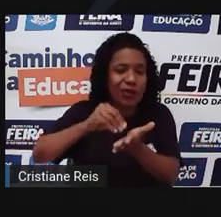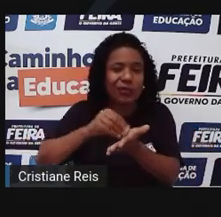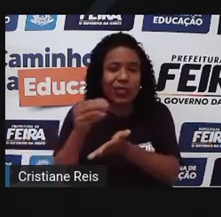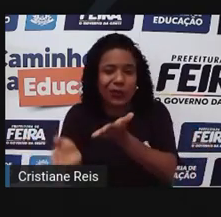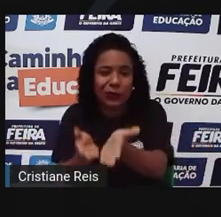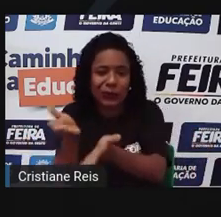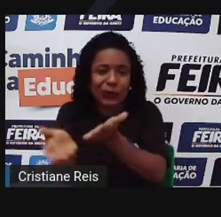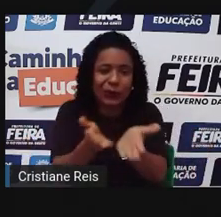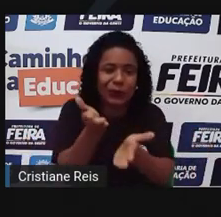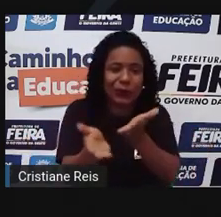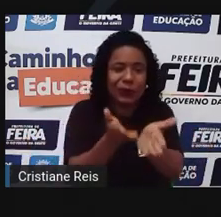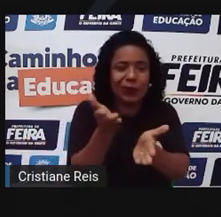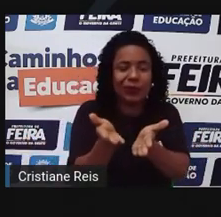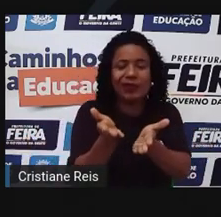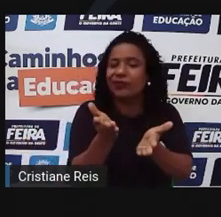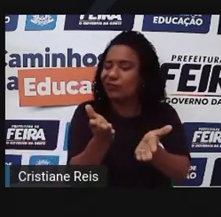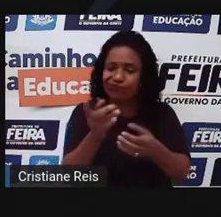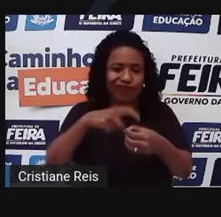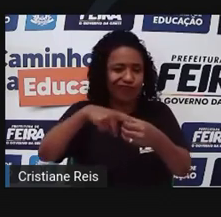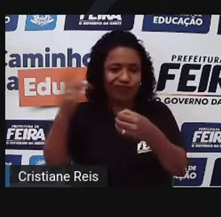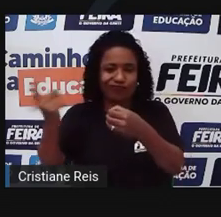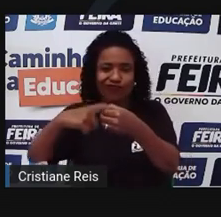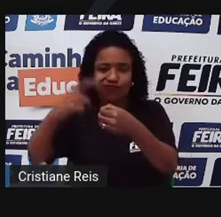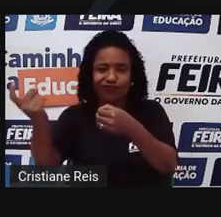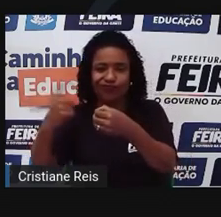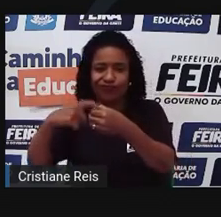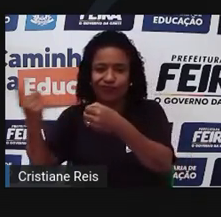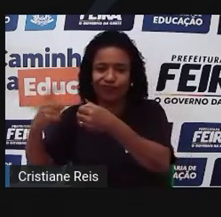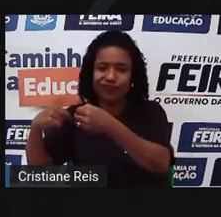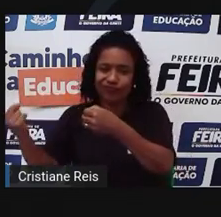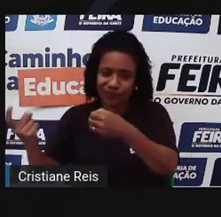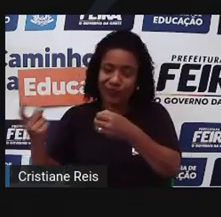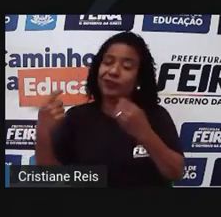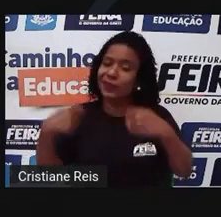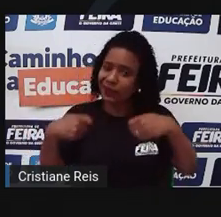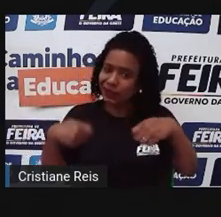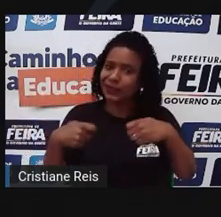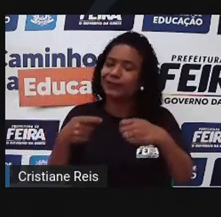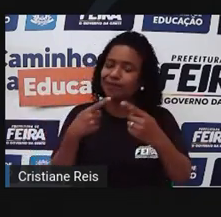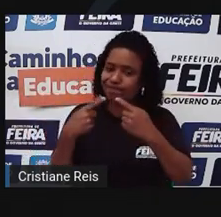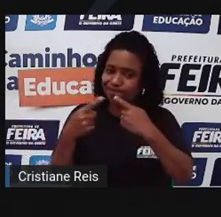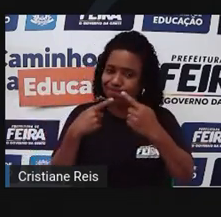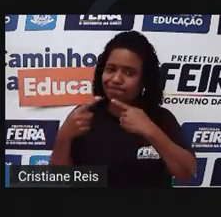que isso é uma coisa muito importante que tem que ser mais discutida.